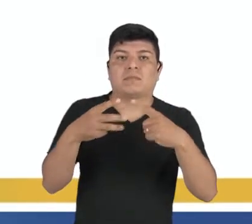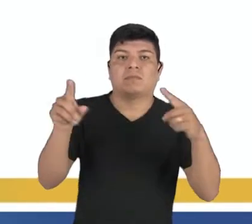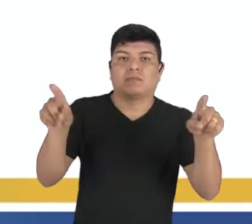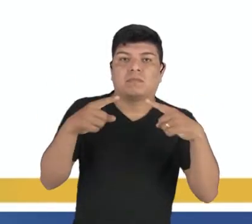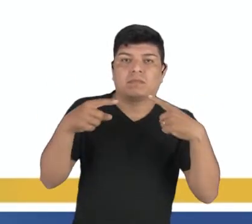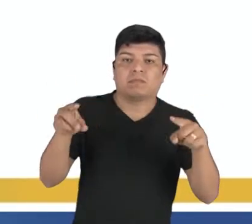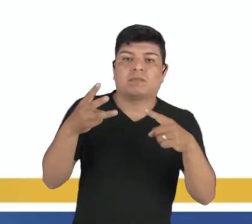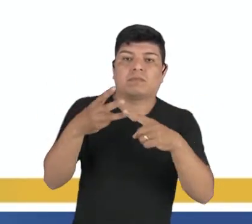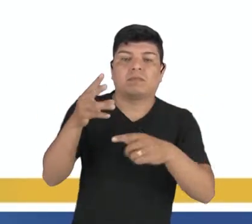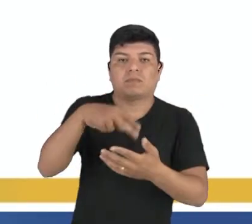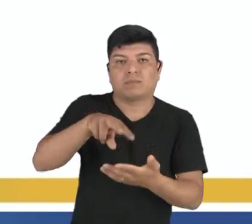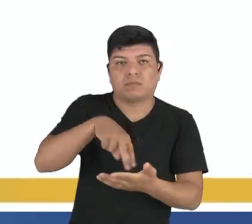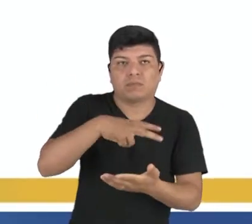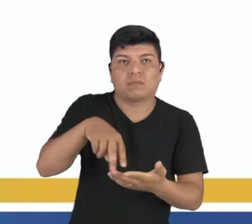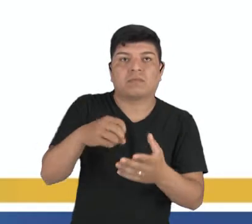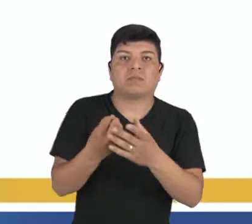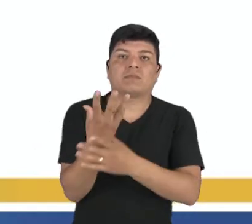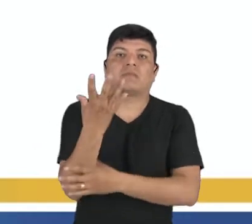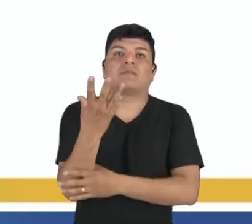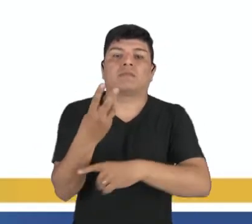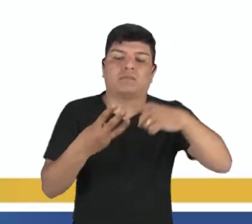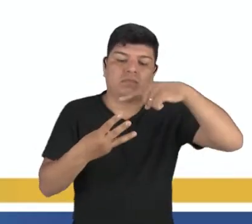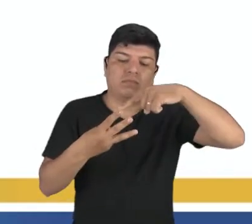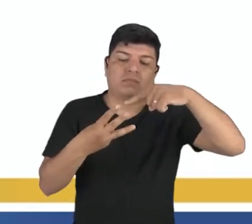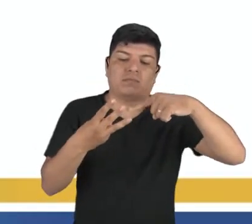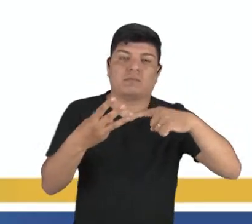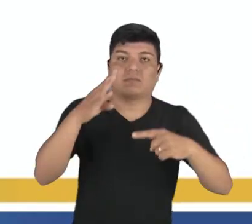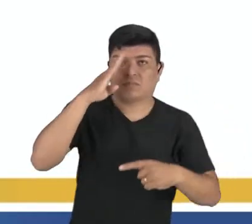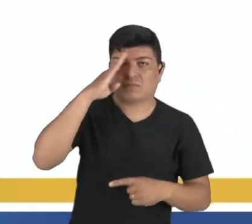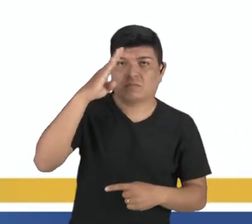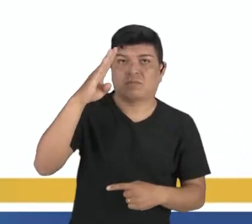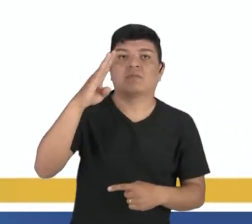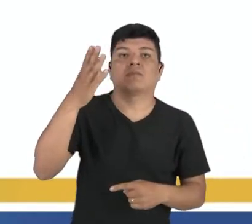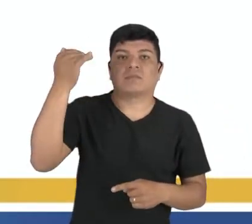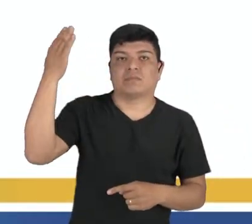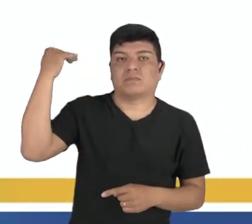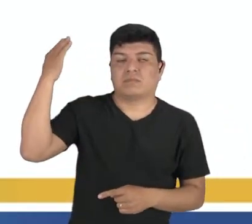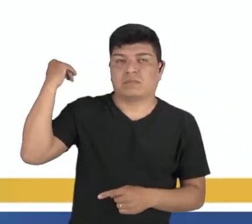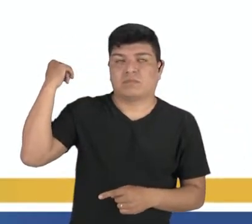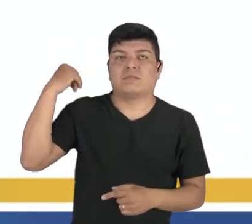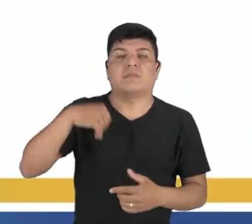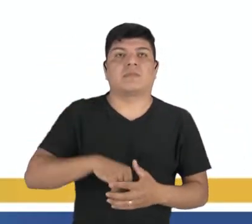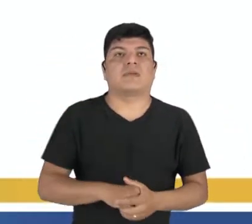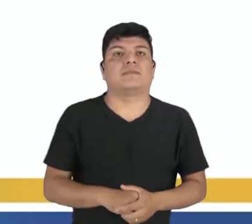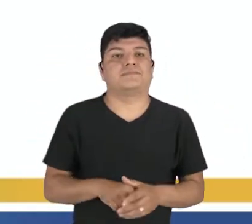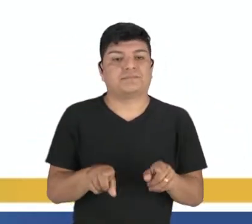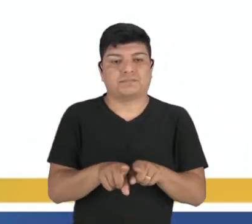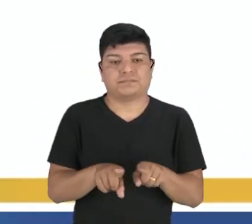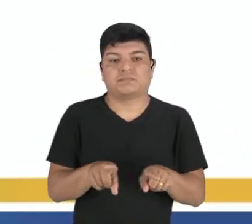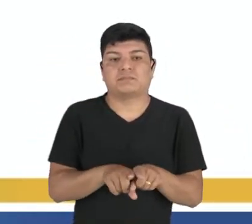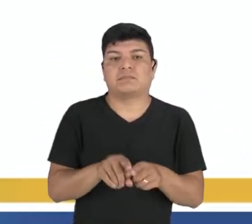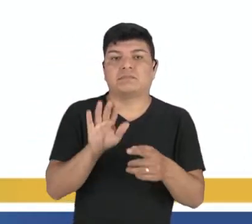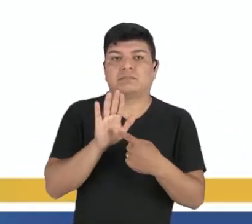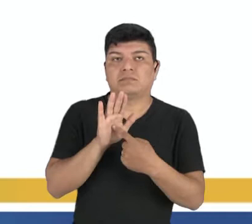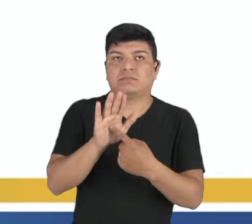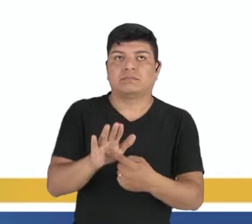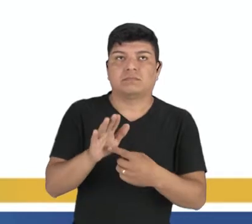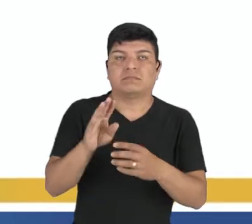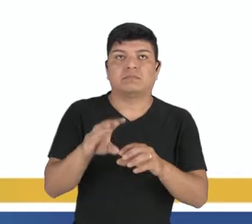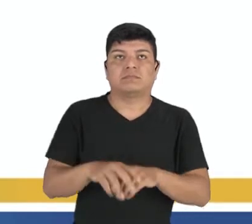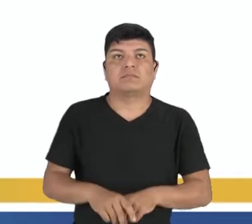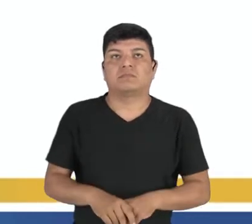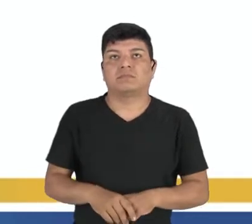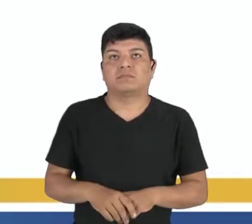e dança, formam as três principais artes cênicas da antiguidade. Ela também, galerinha, representa uma